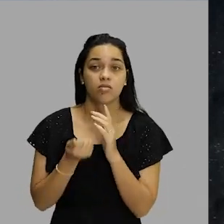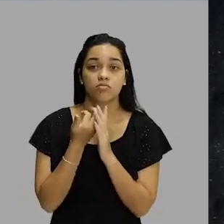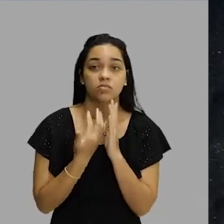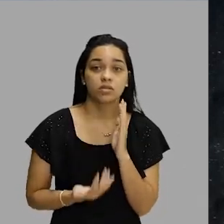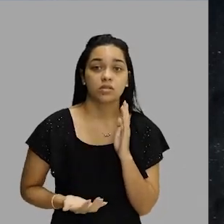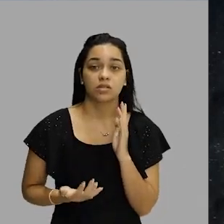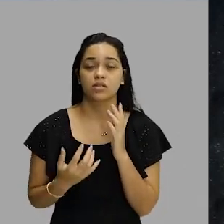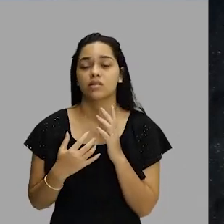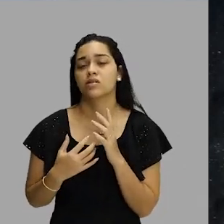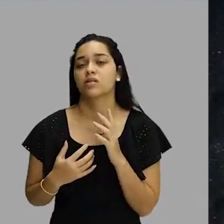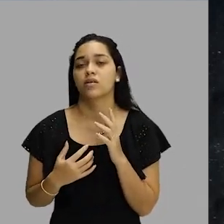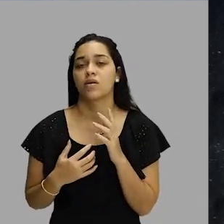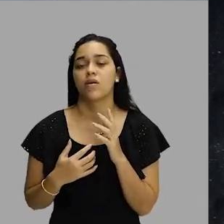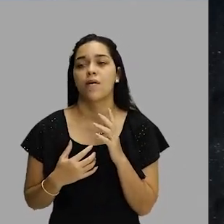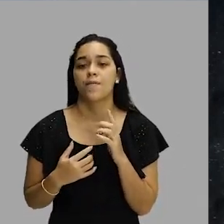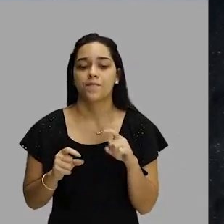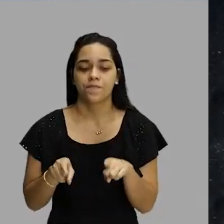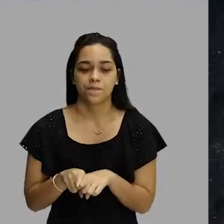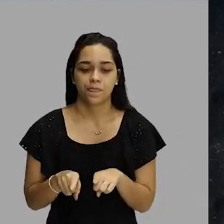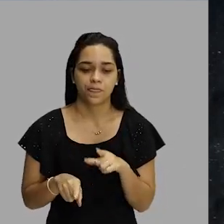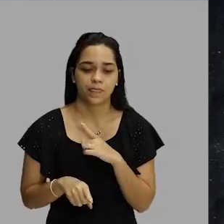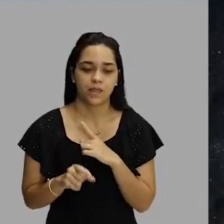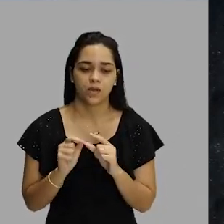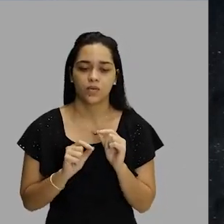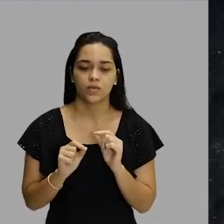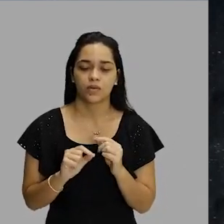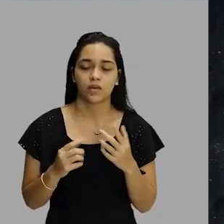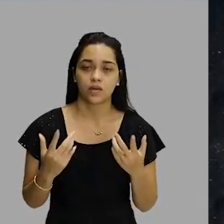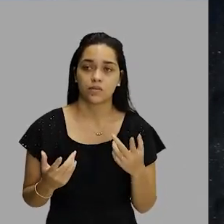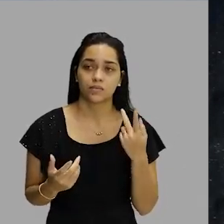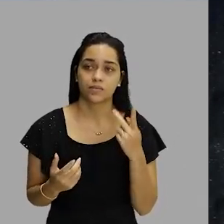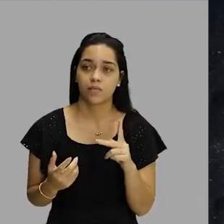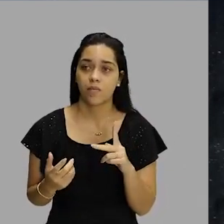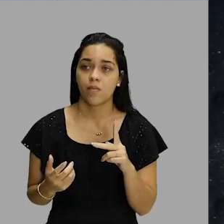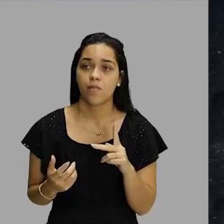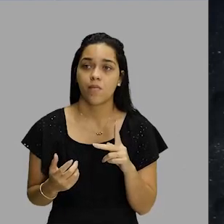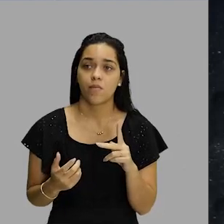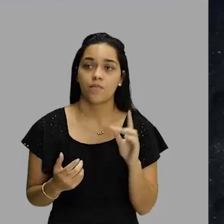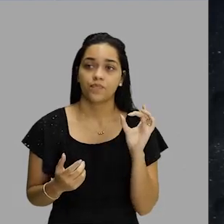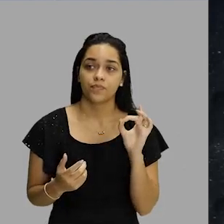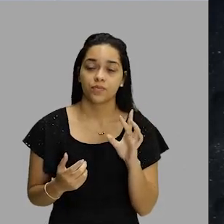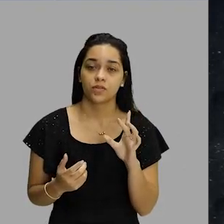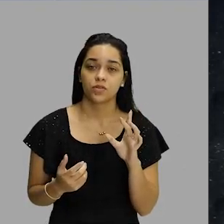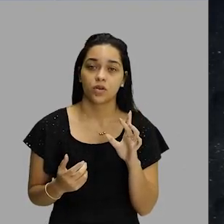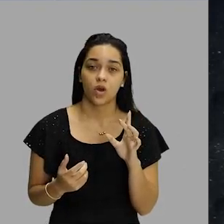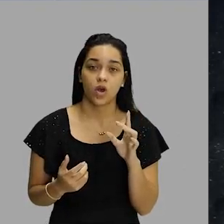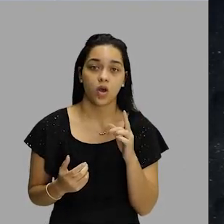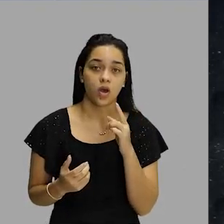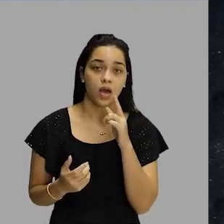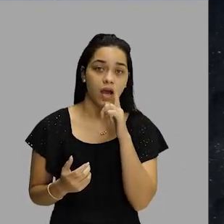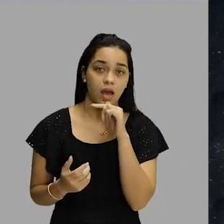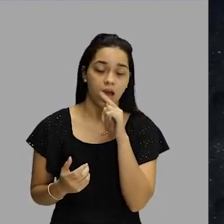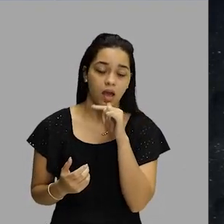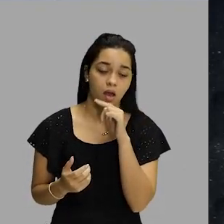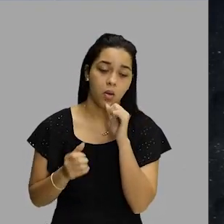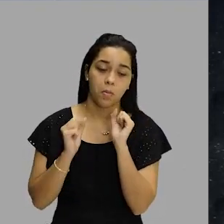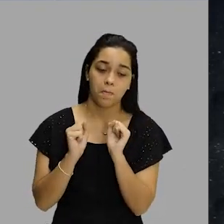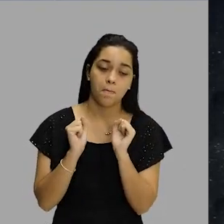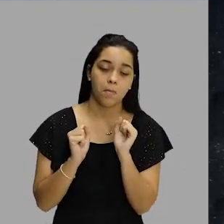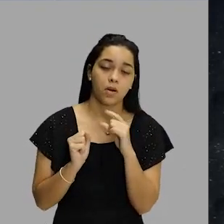né? Geralmente muito liquefeitas, ou seja, as suas fezes vai estar só o líquido, né? Pode levar